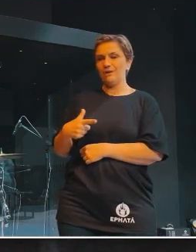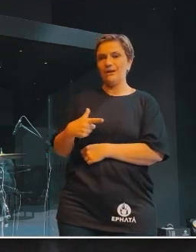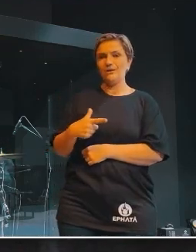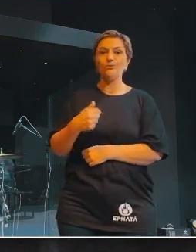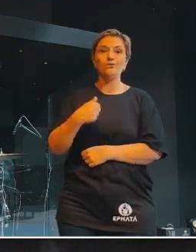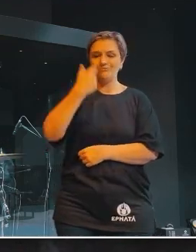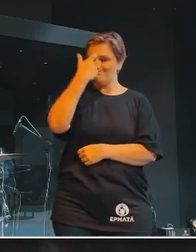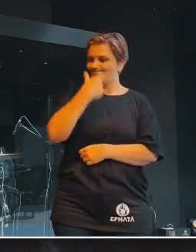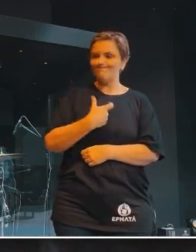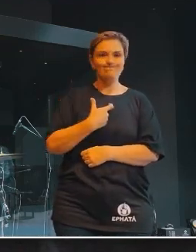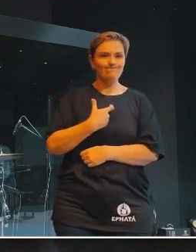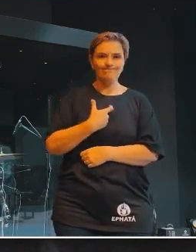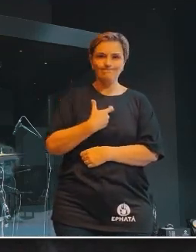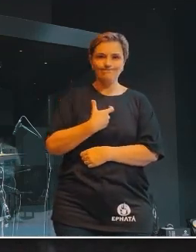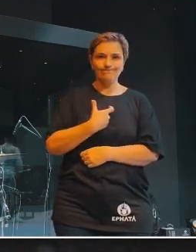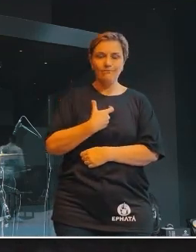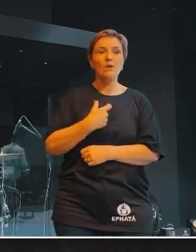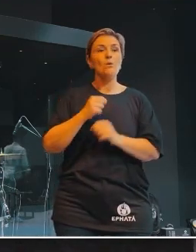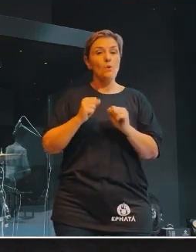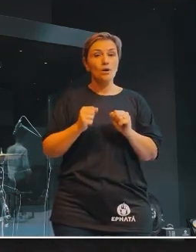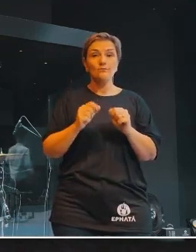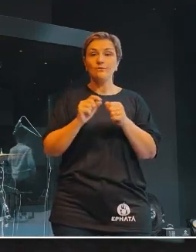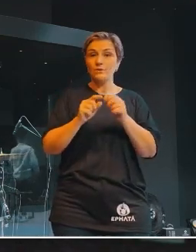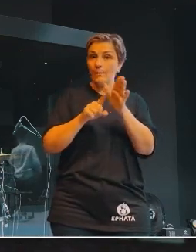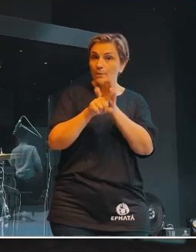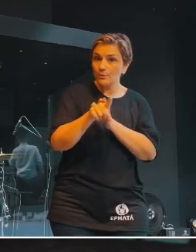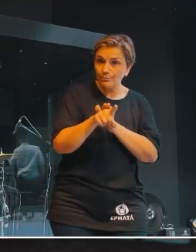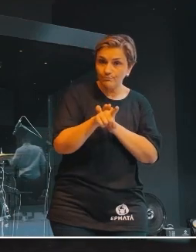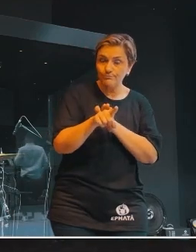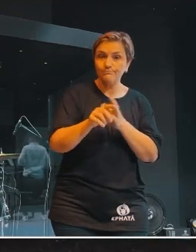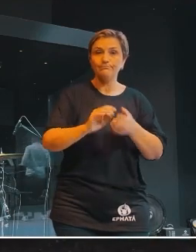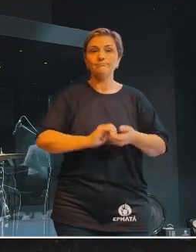não sou. Posso te fazer uma pergunta?